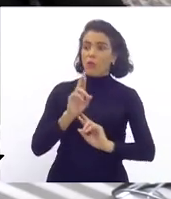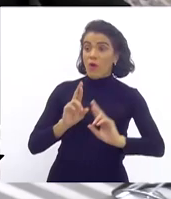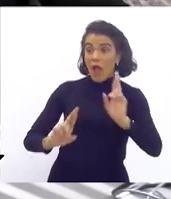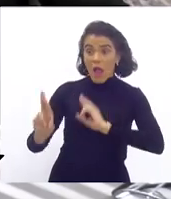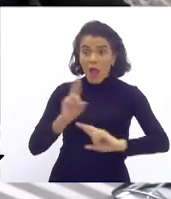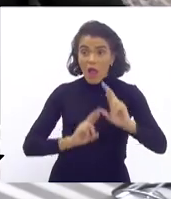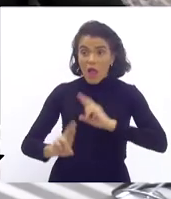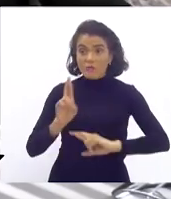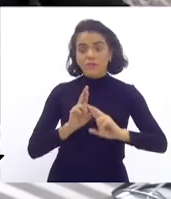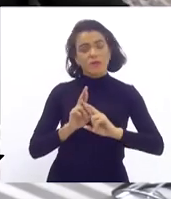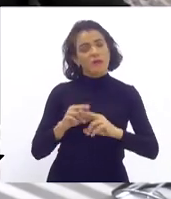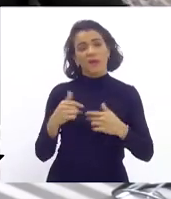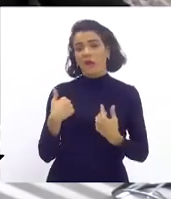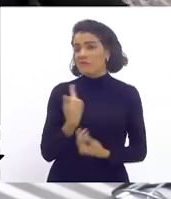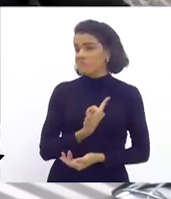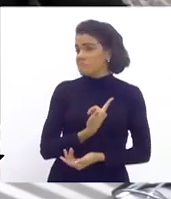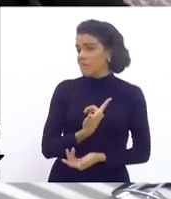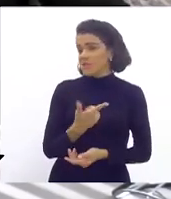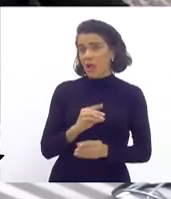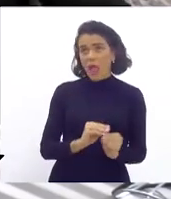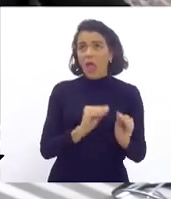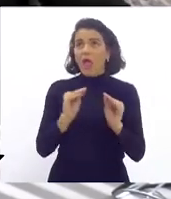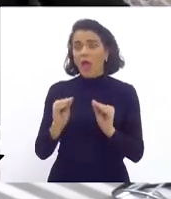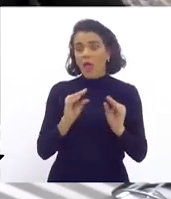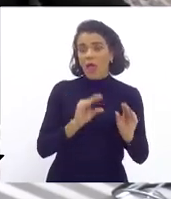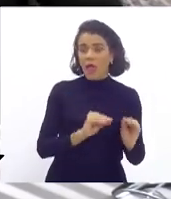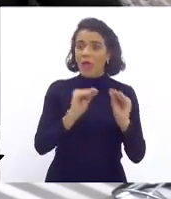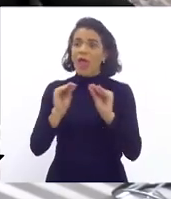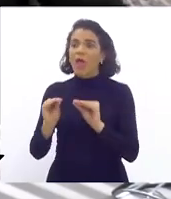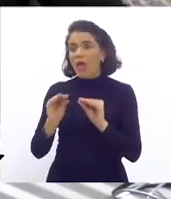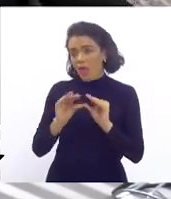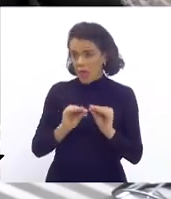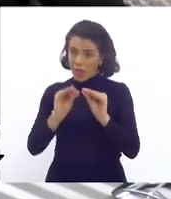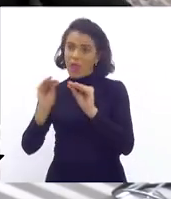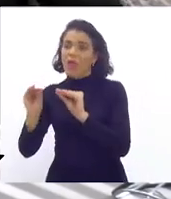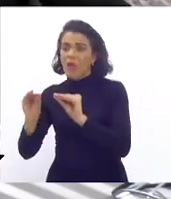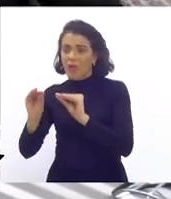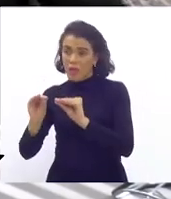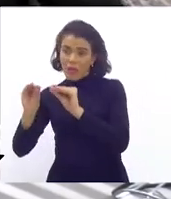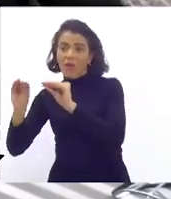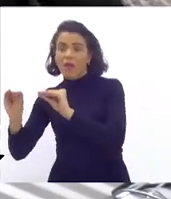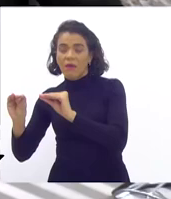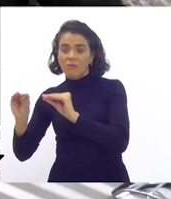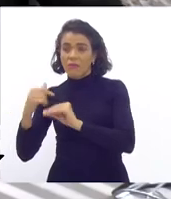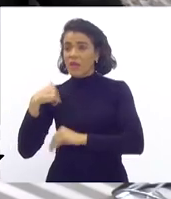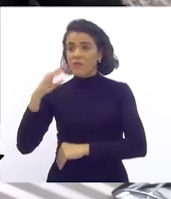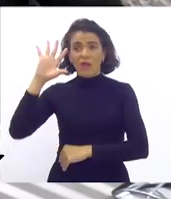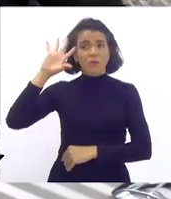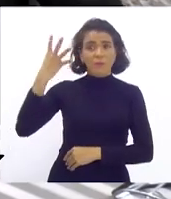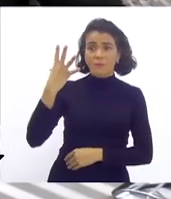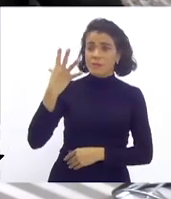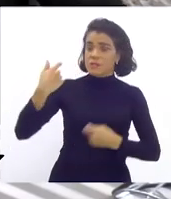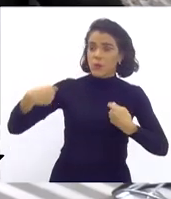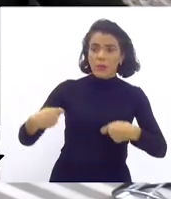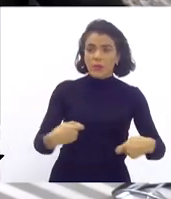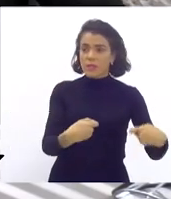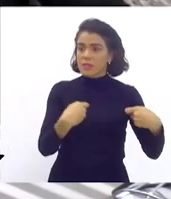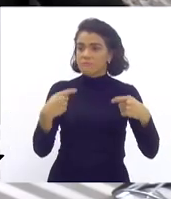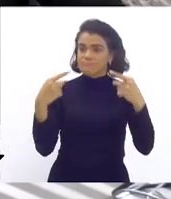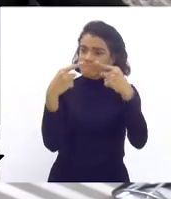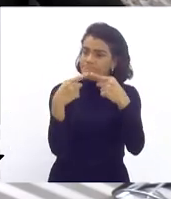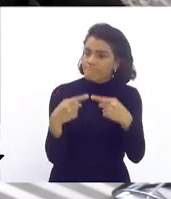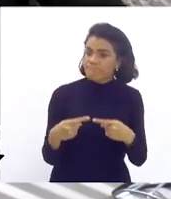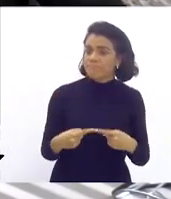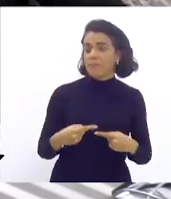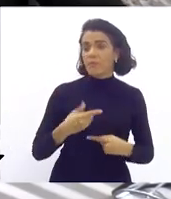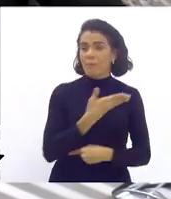questionamentos a gente vai poder dar Diana Diana Diana e não vamos tomar as decisões cabíveis né que vai